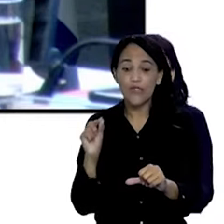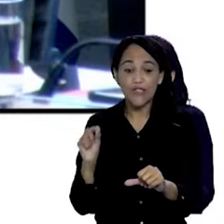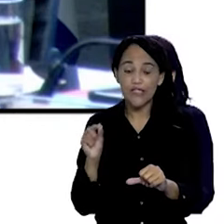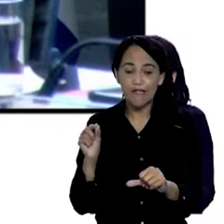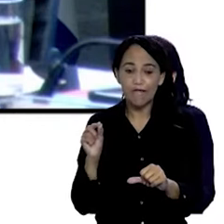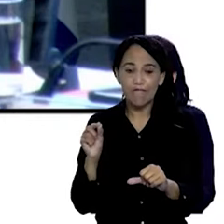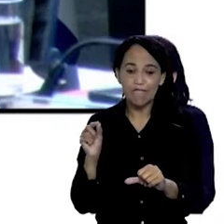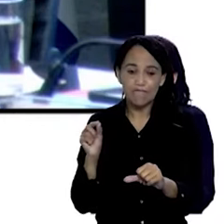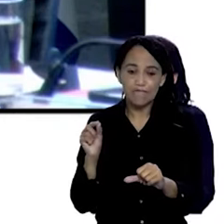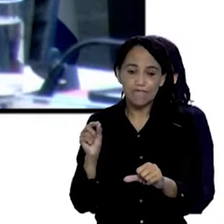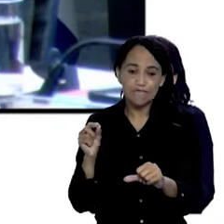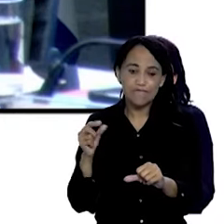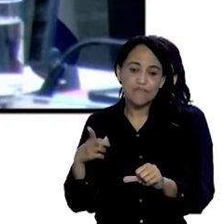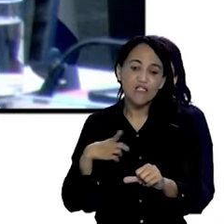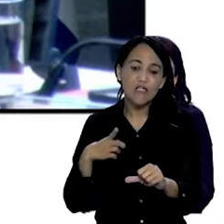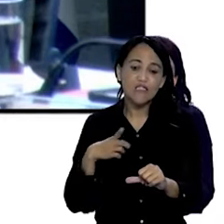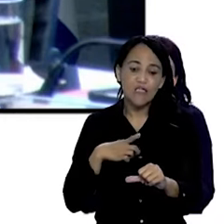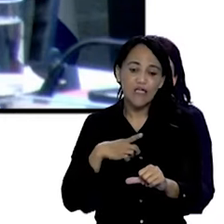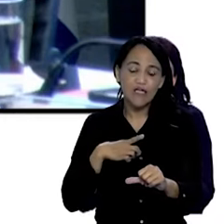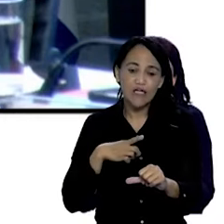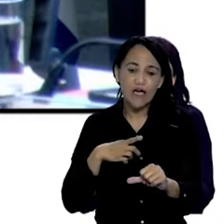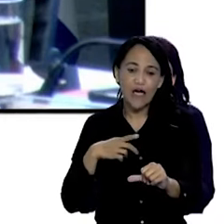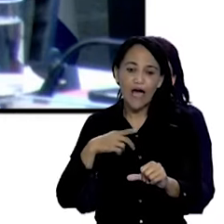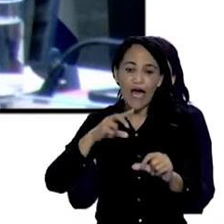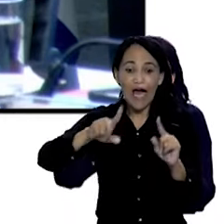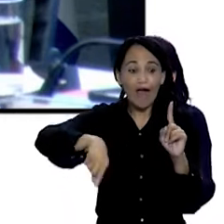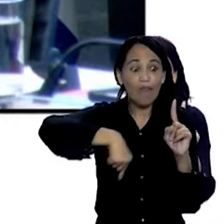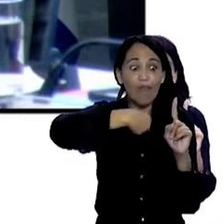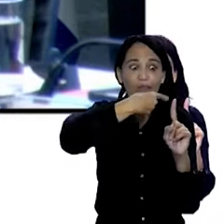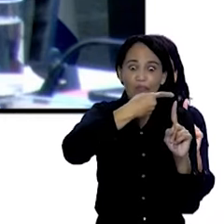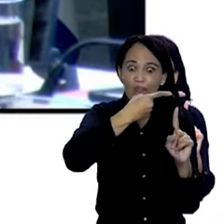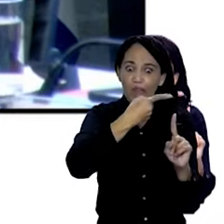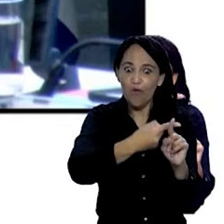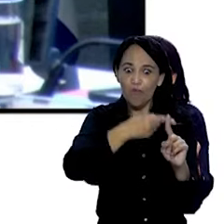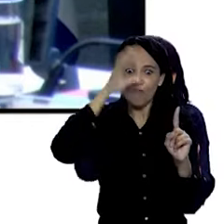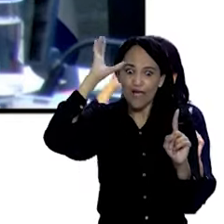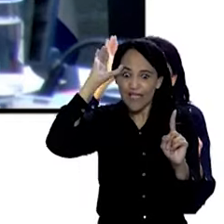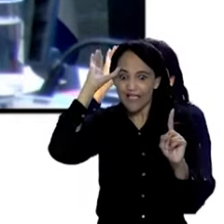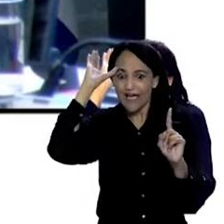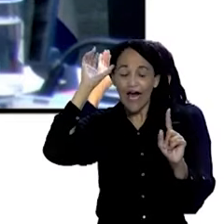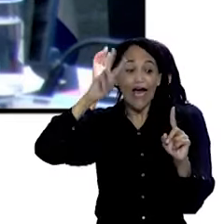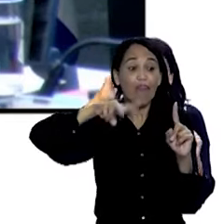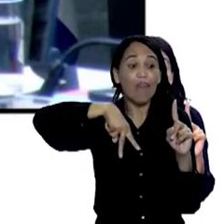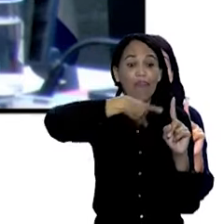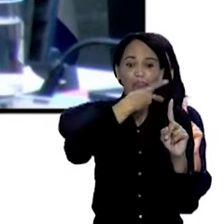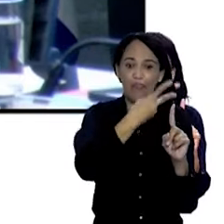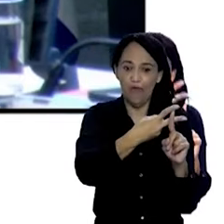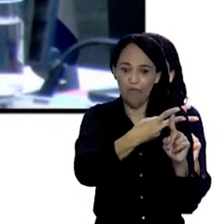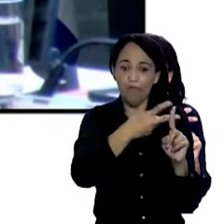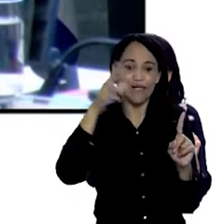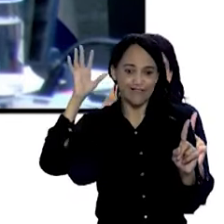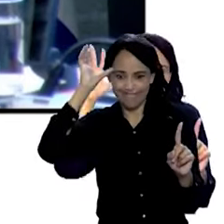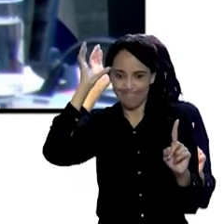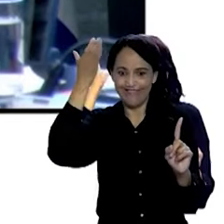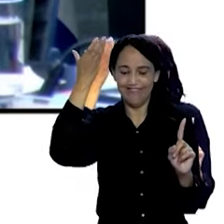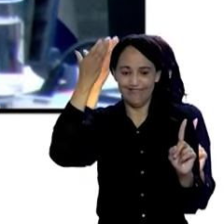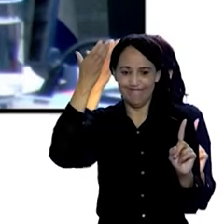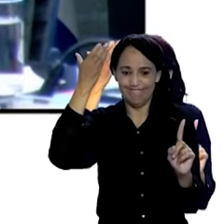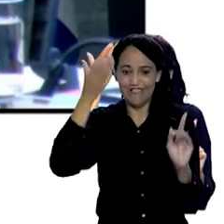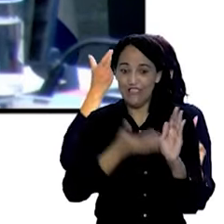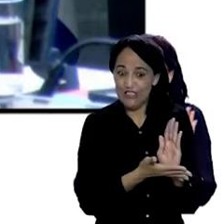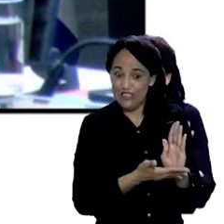e a dupla conformidade dupla conformidade exclui a possibilidade da